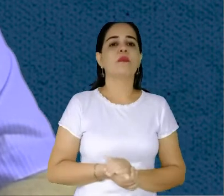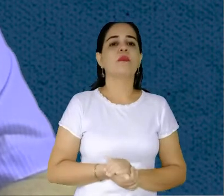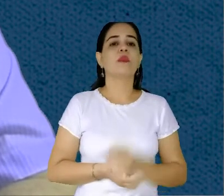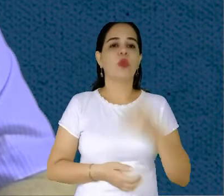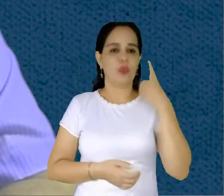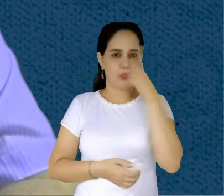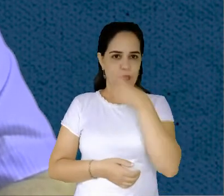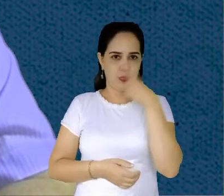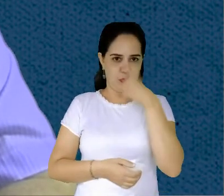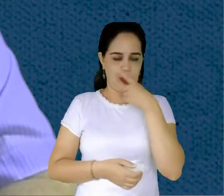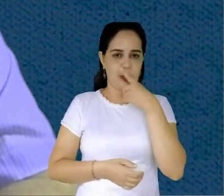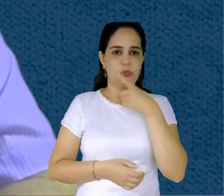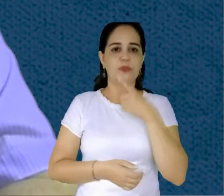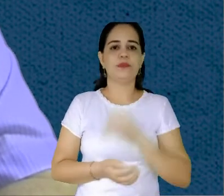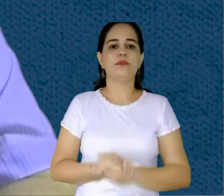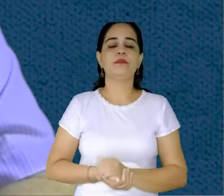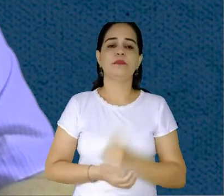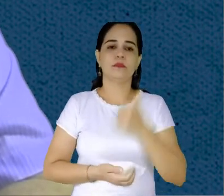Papa celebrou,